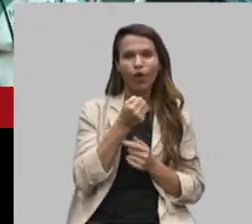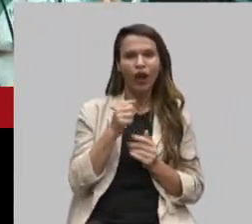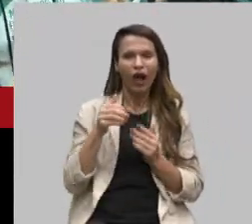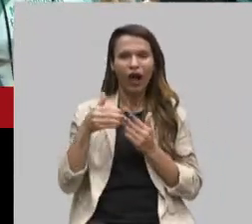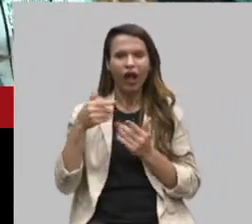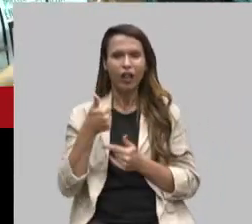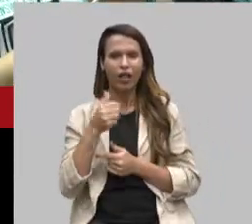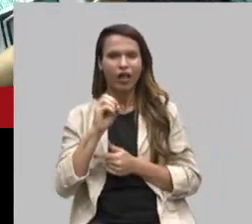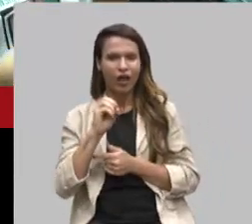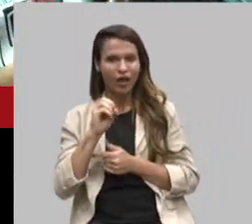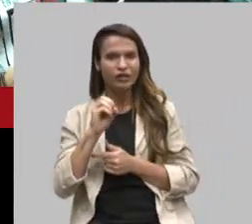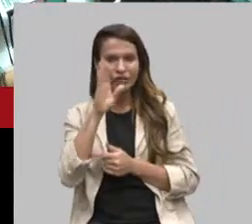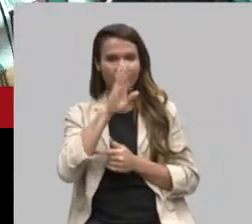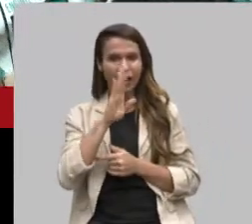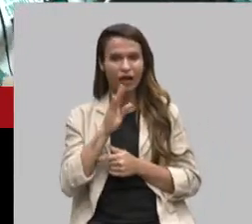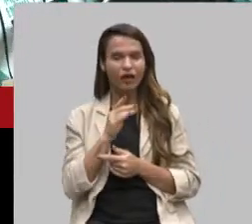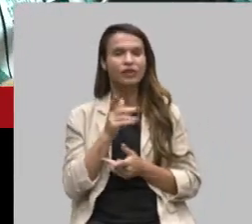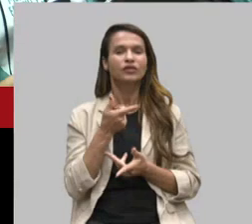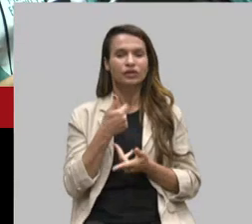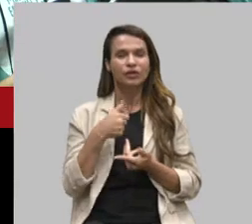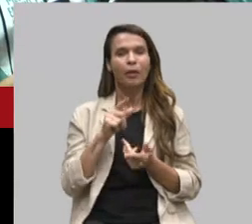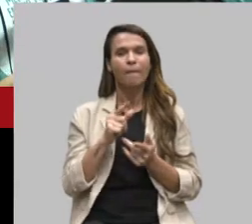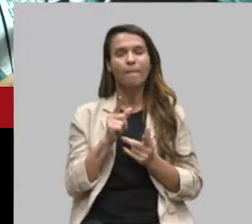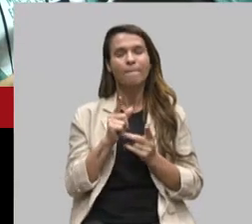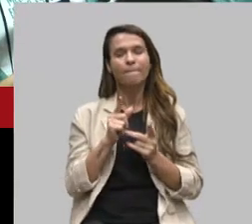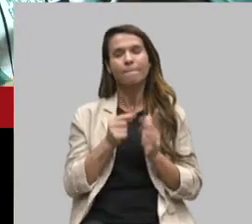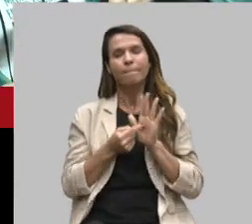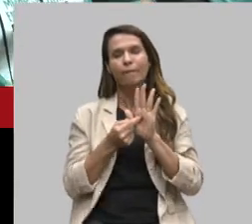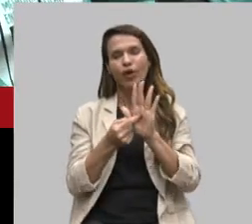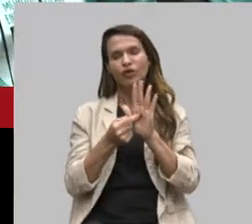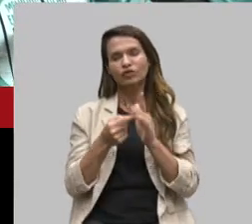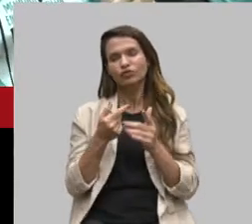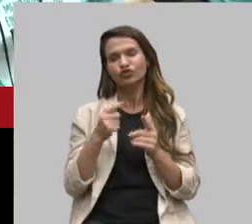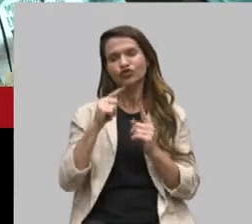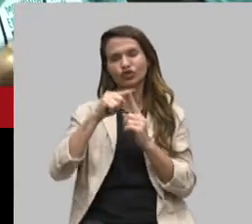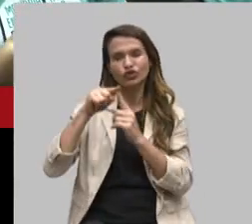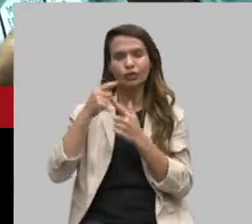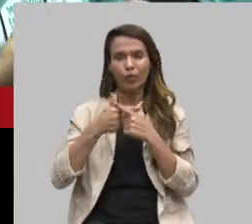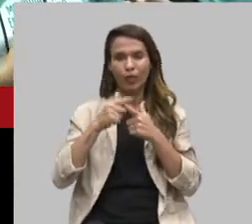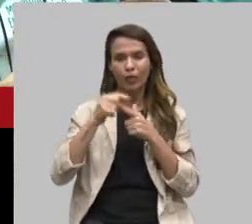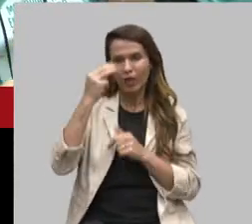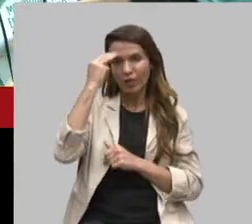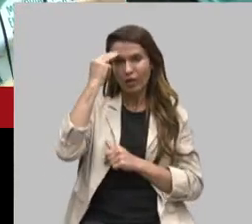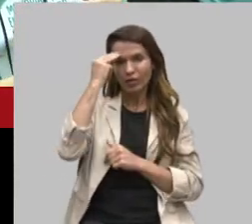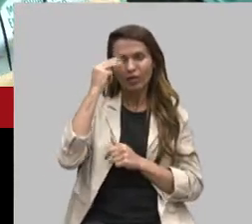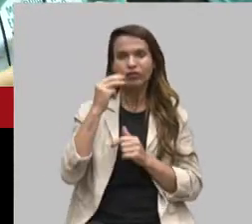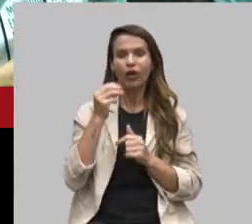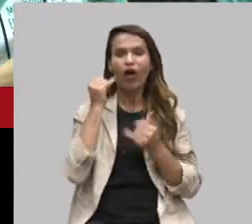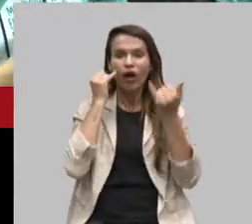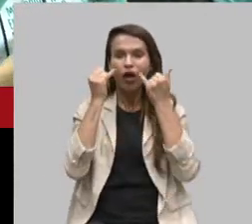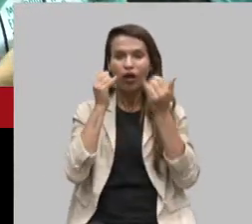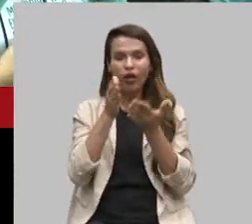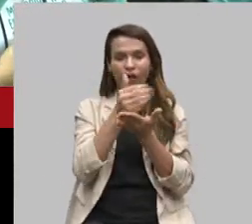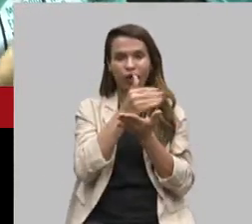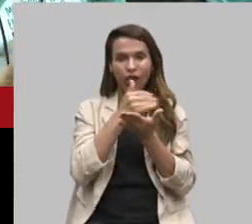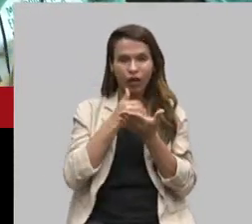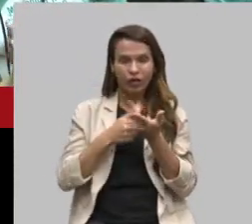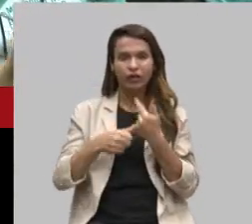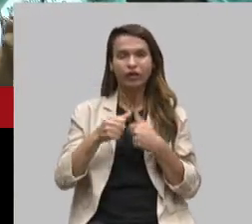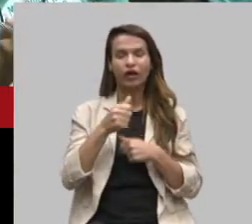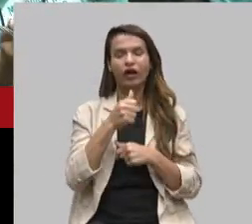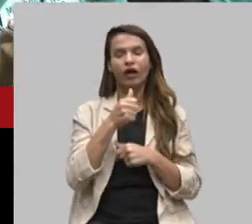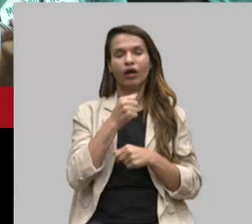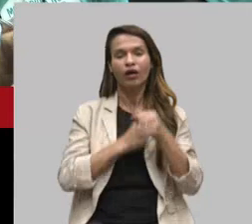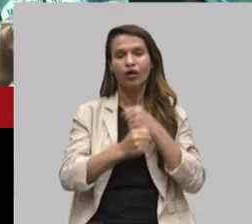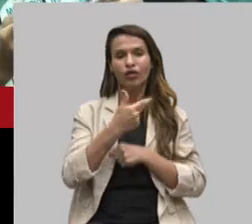29 anos apresentam recentemente algum tipo de problema de saúde mental segundo dados do Data Folha de 2022 essa proposta